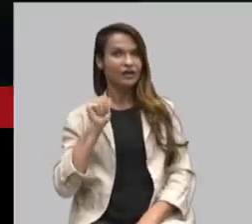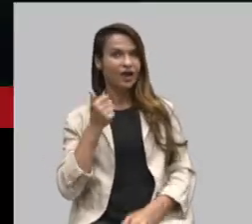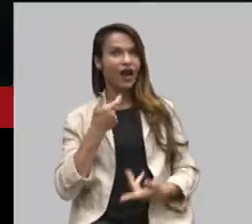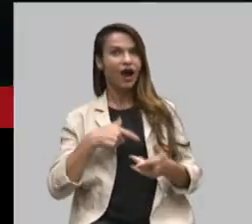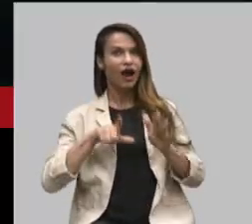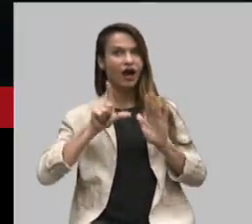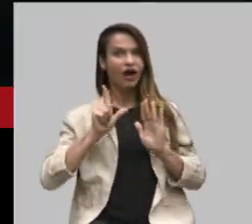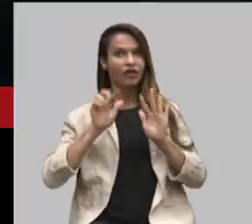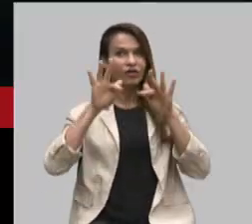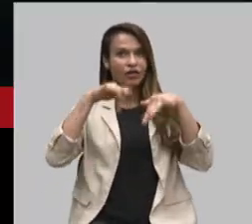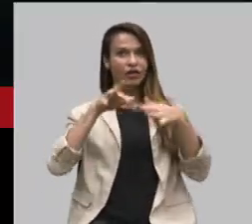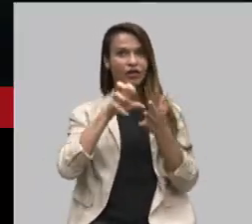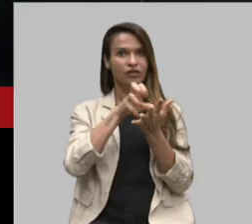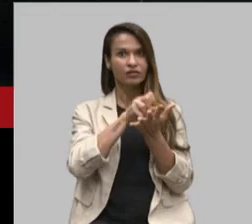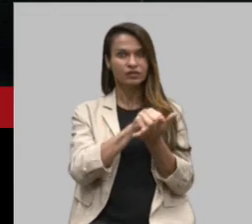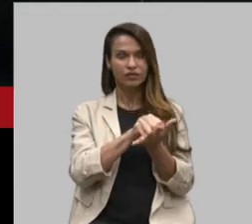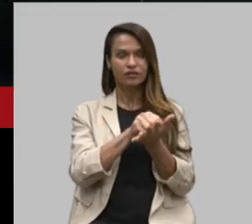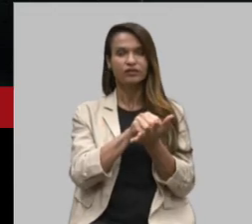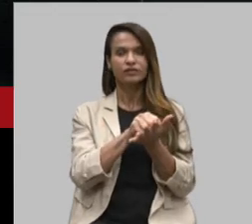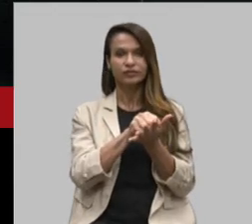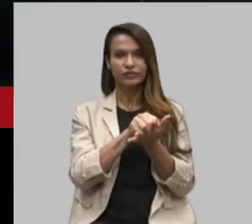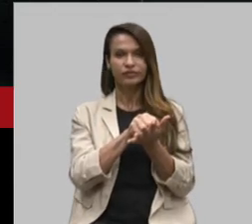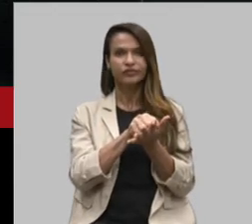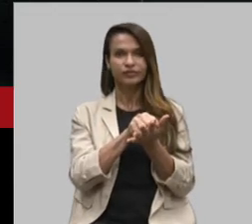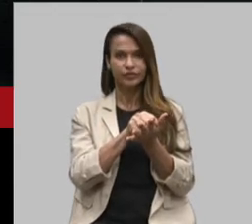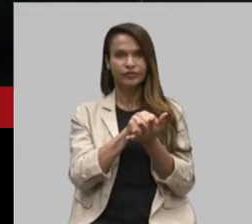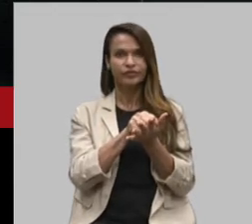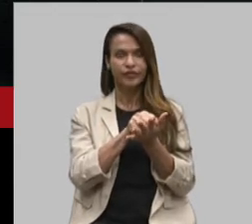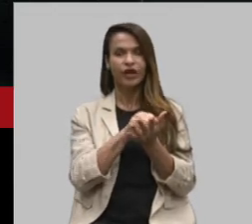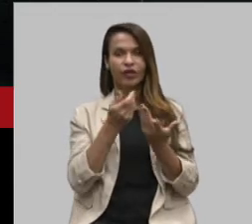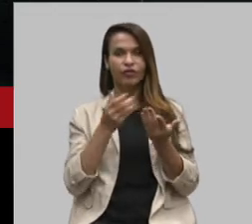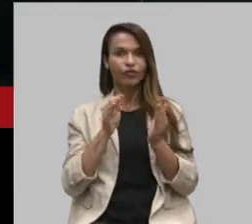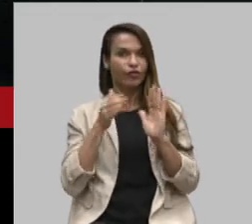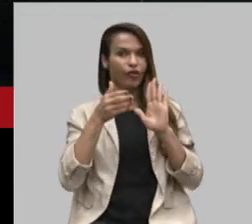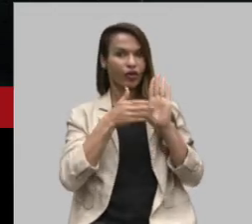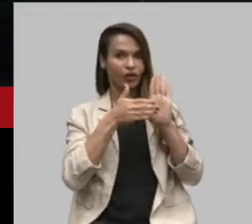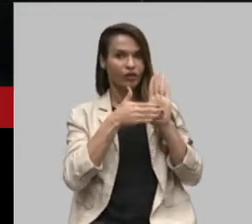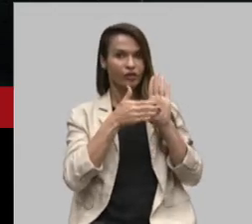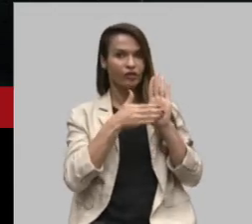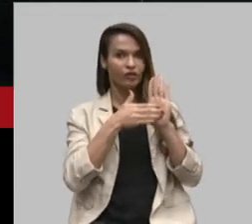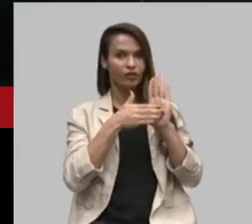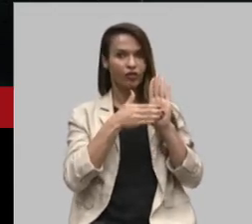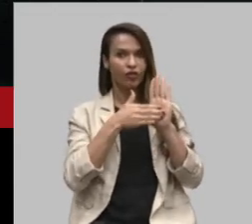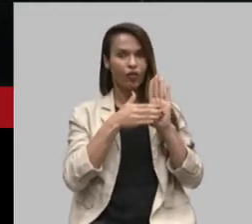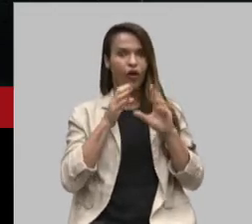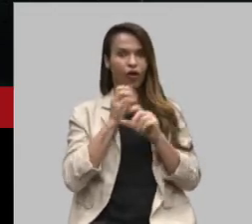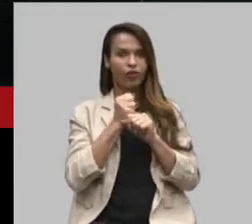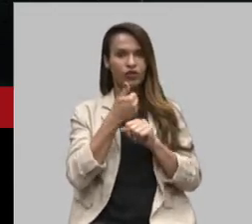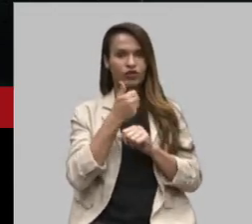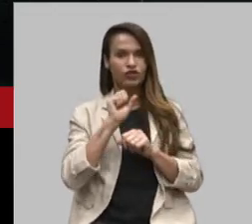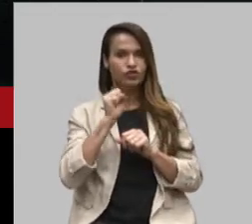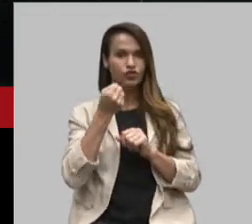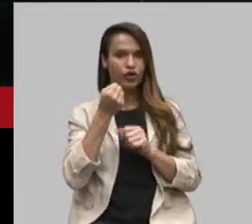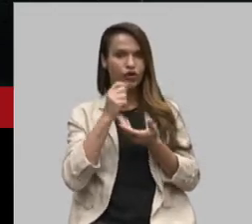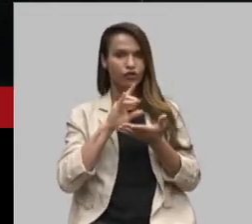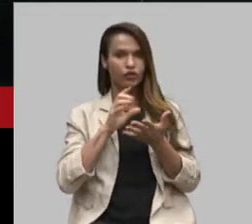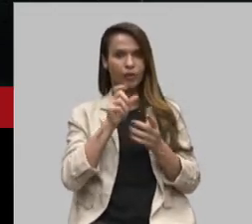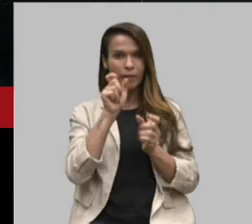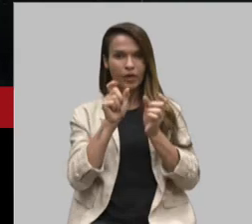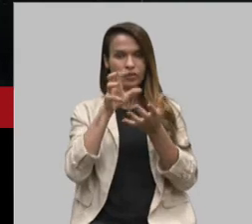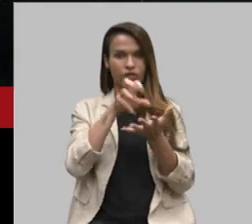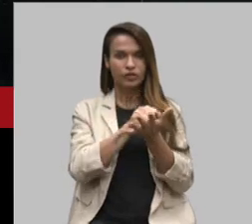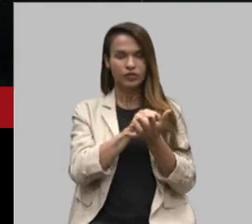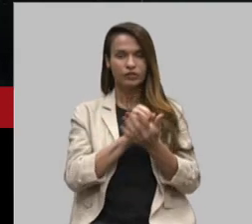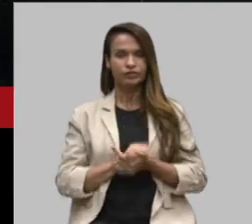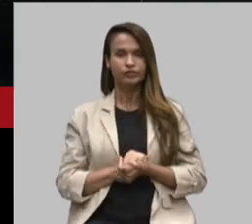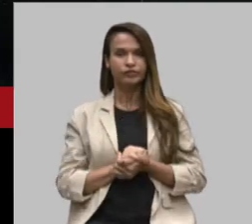as inscrições para para menção Nessa proposta com 18 18 inscritos pode falar e